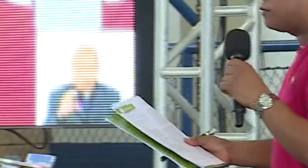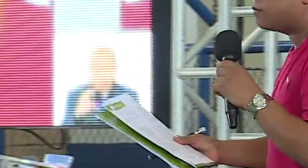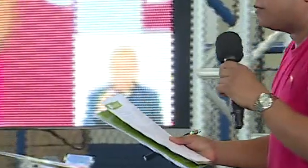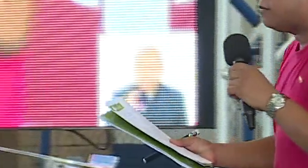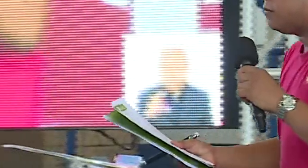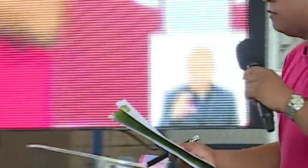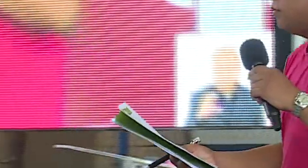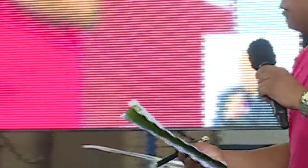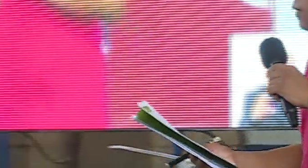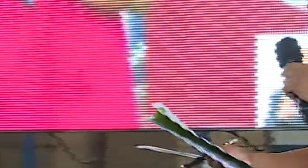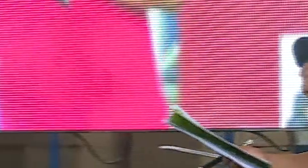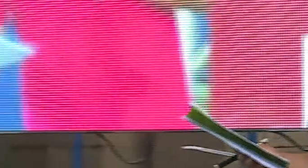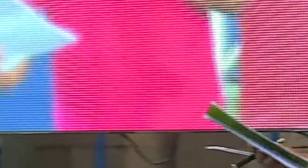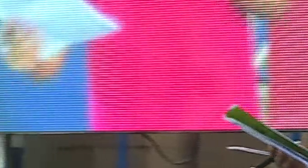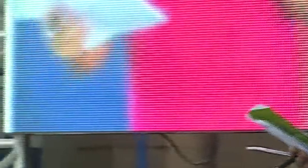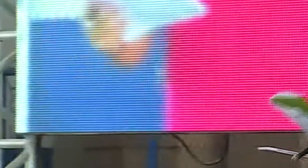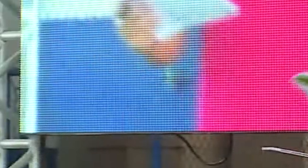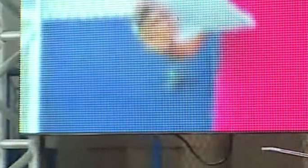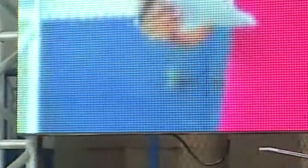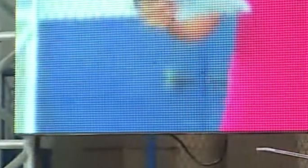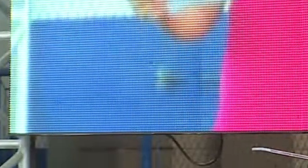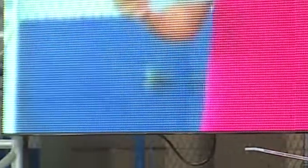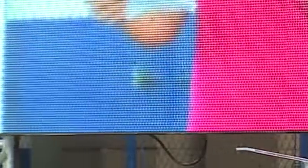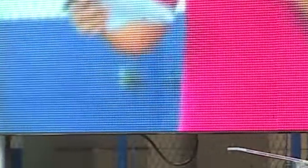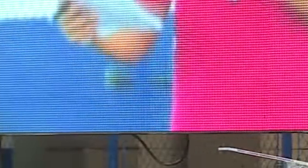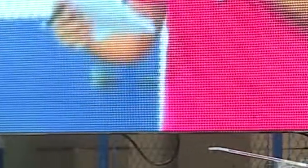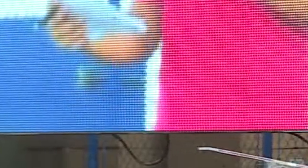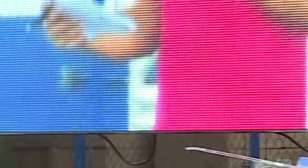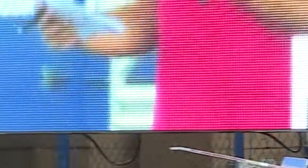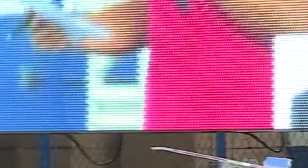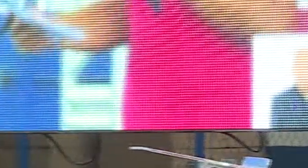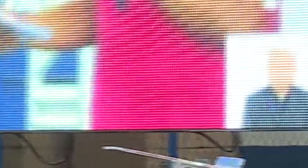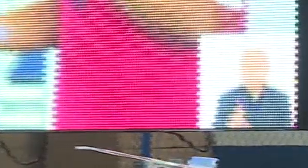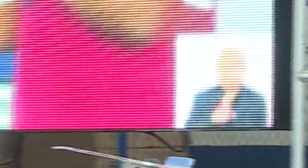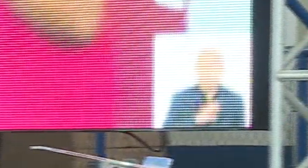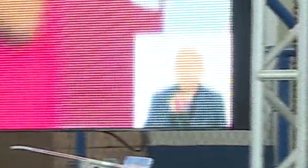Dúvidas? Não? Vamos lá. Quarta.